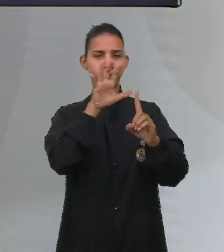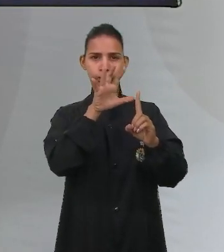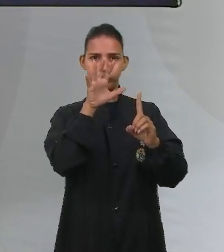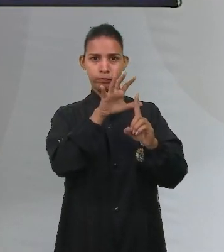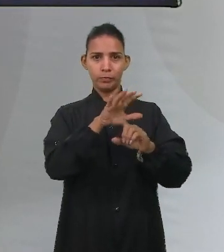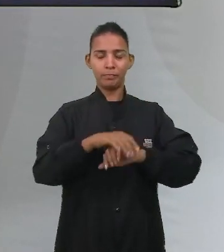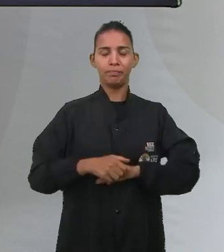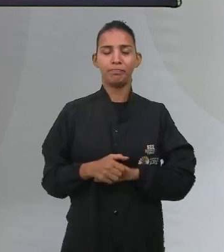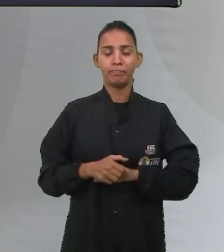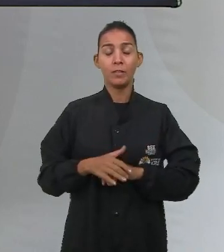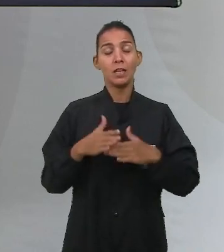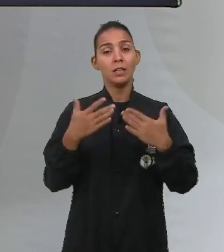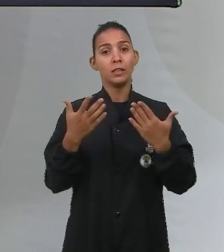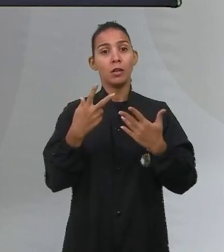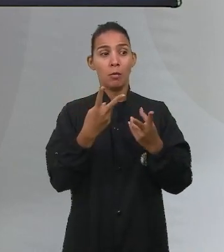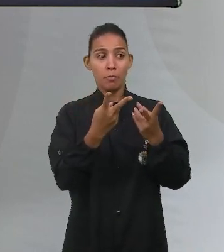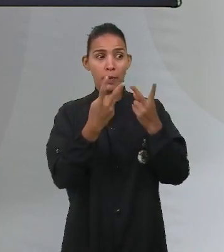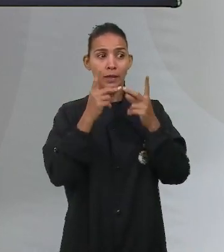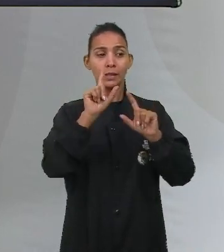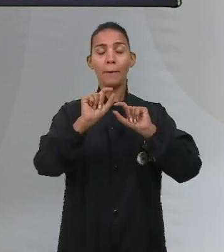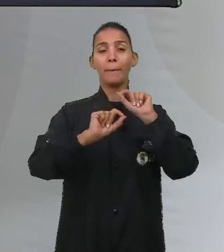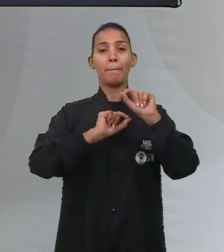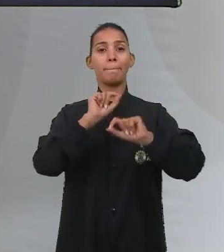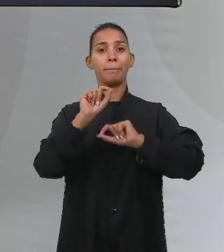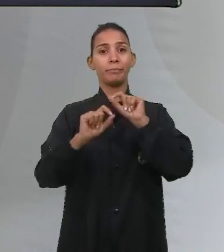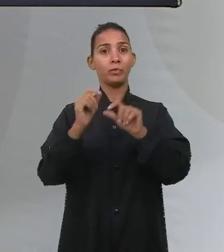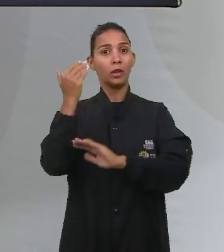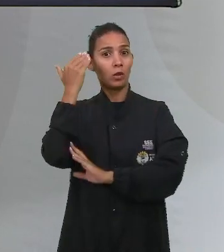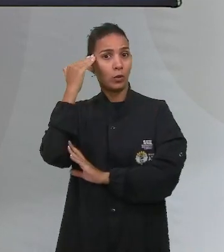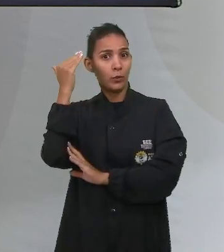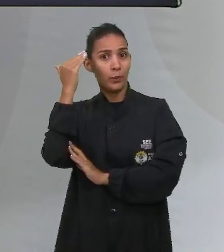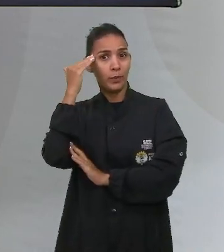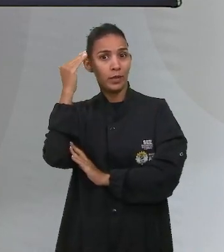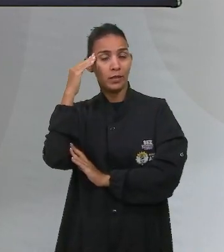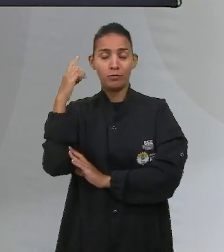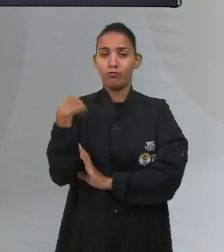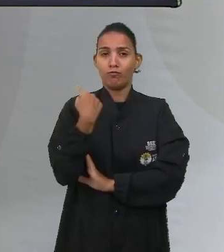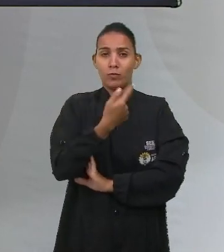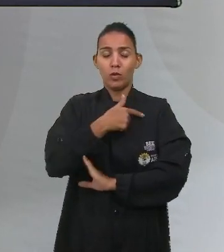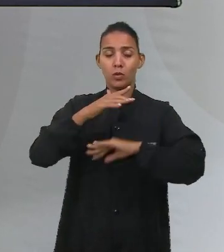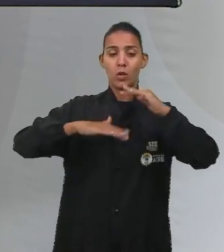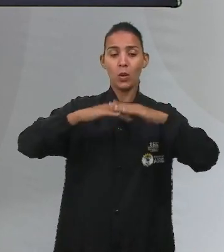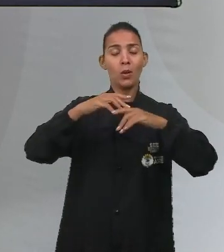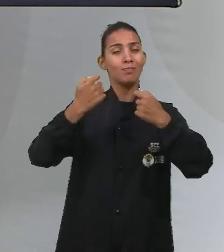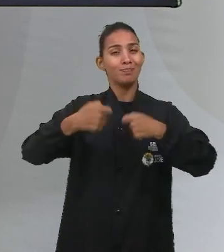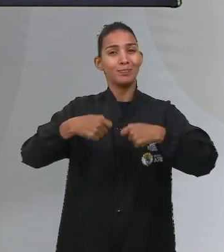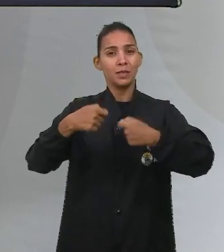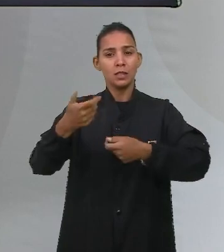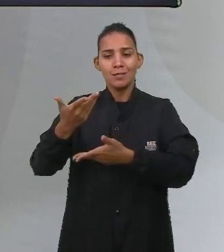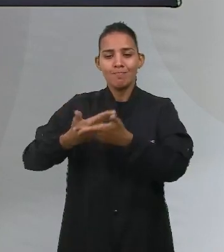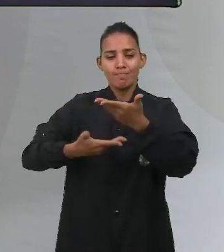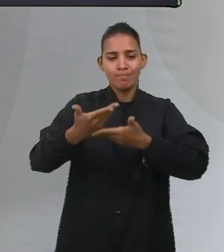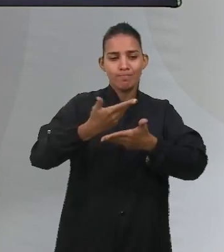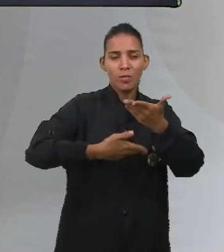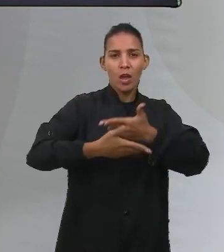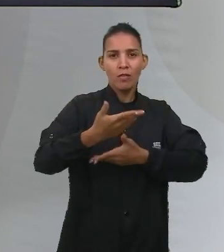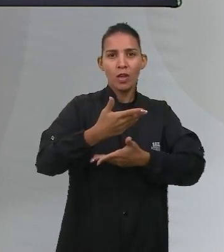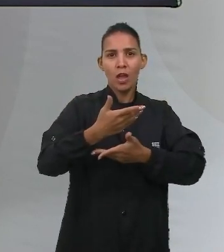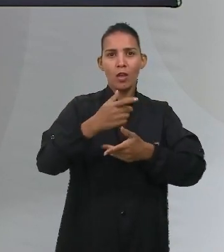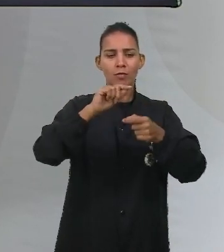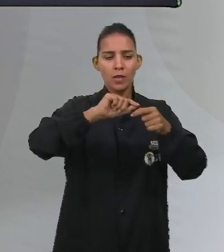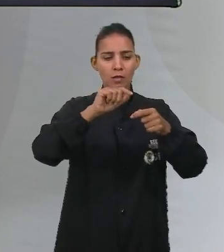podemos compreender? Hoje, o profissional ele tem que lidar com determinadas tecnologias. Conforme